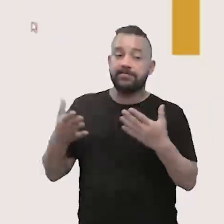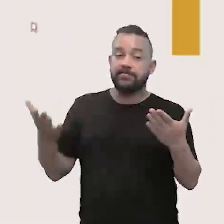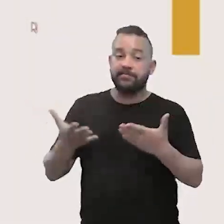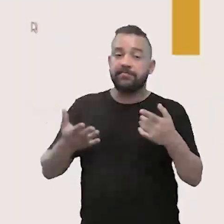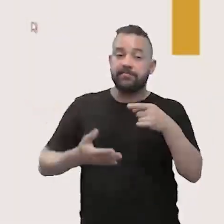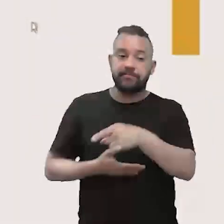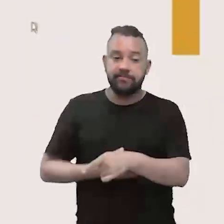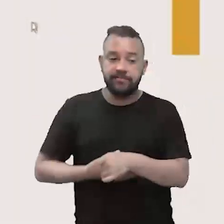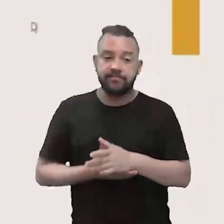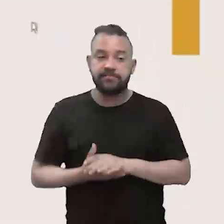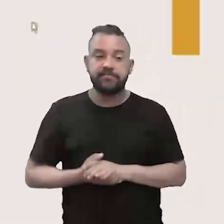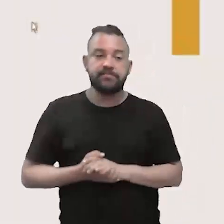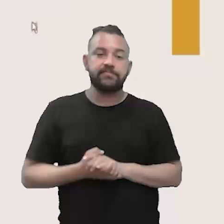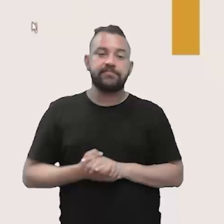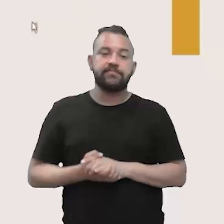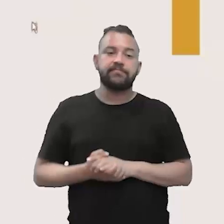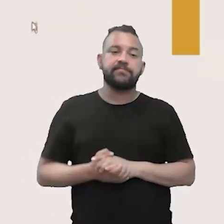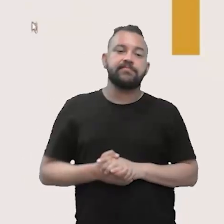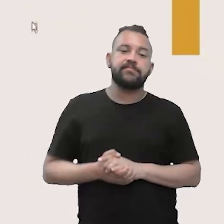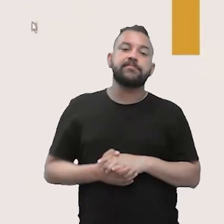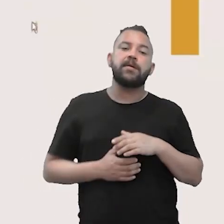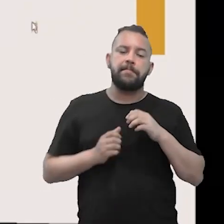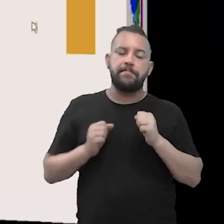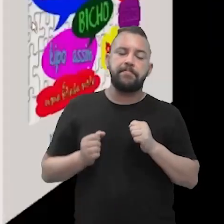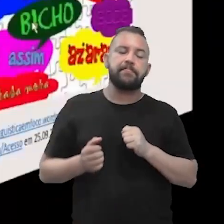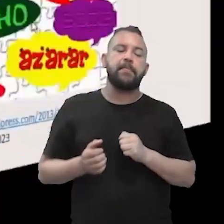variação linguística, vai lá. Pode passar.